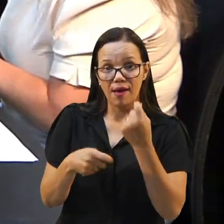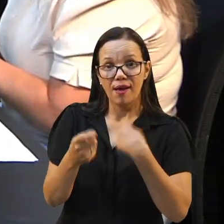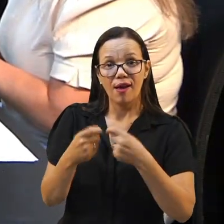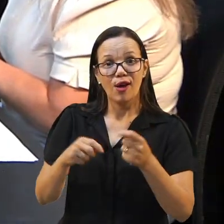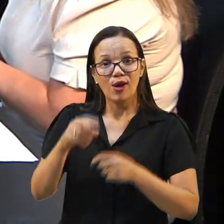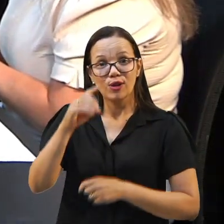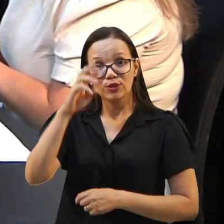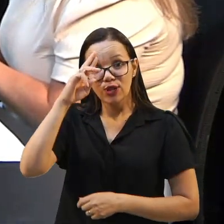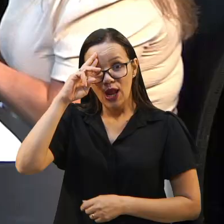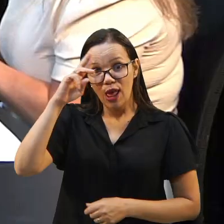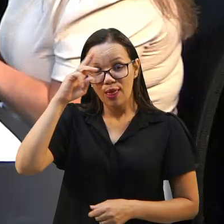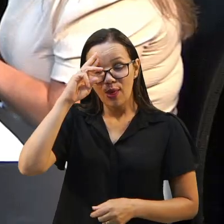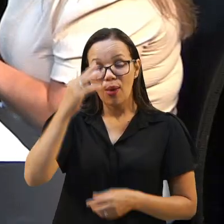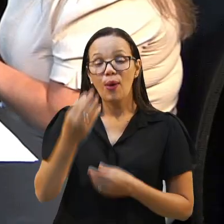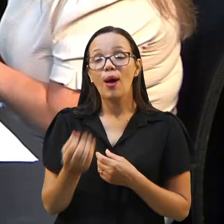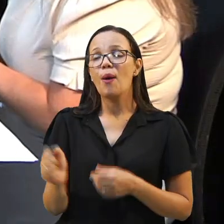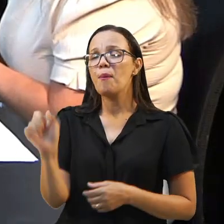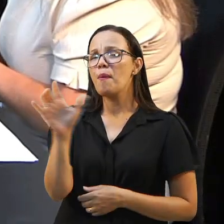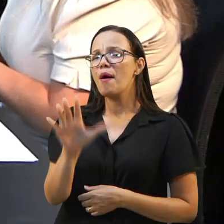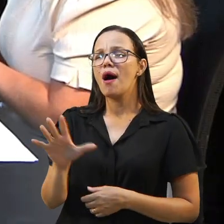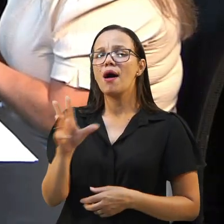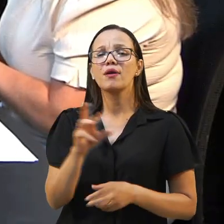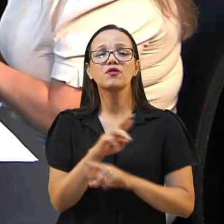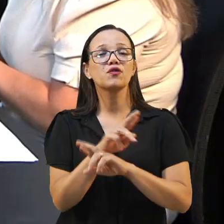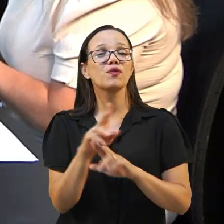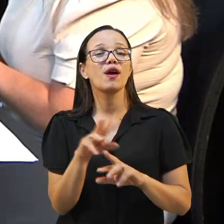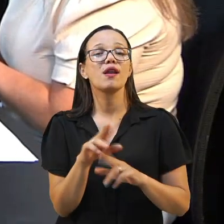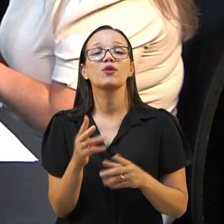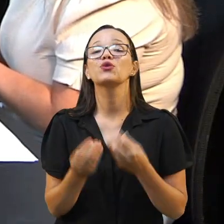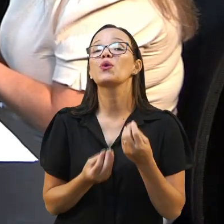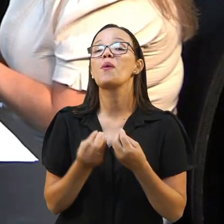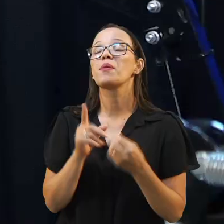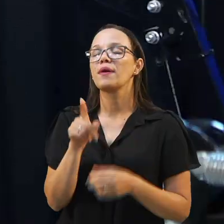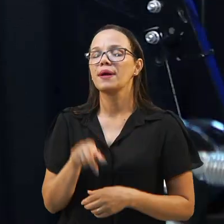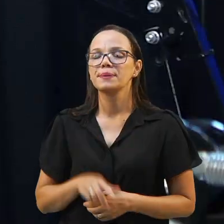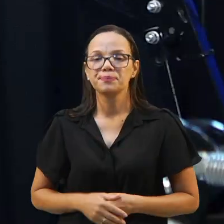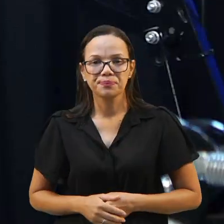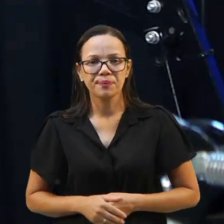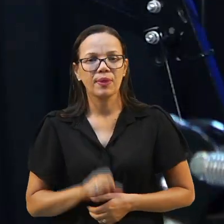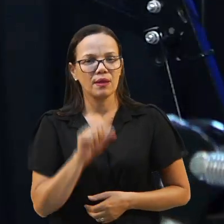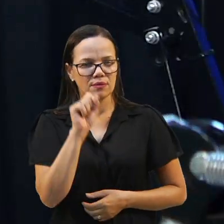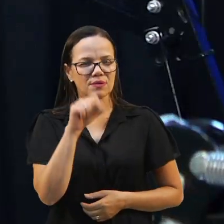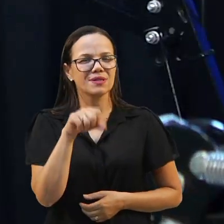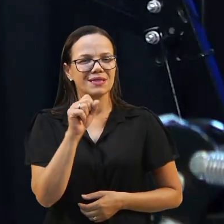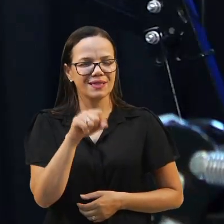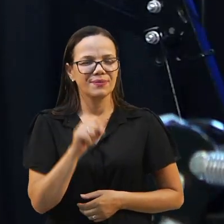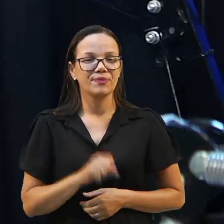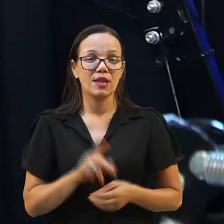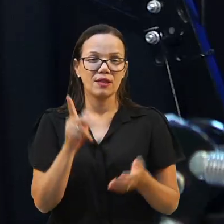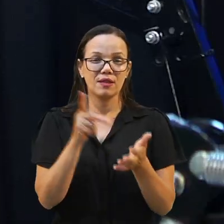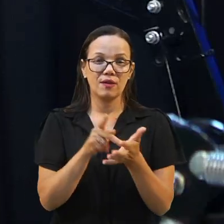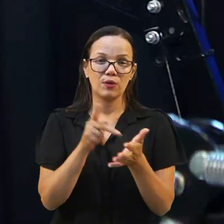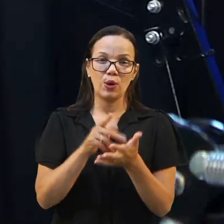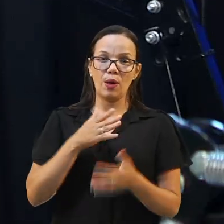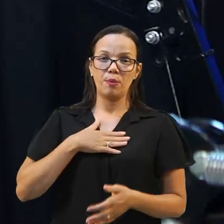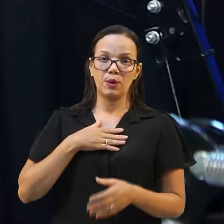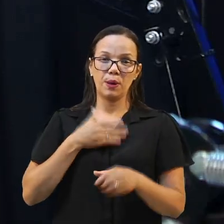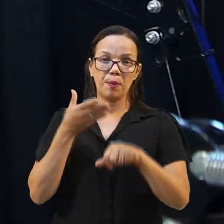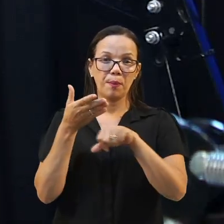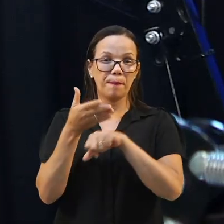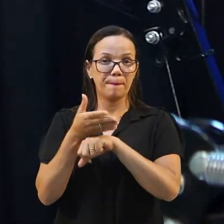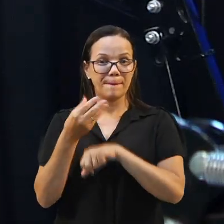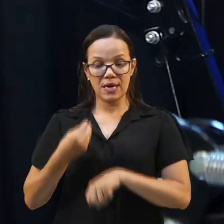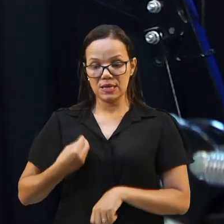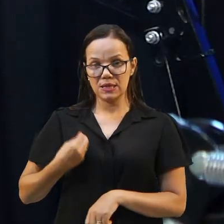professor? Uma área totalmente diferente, né? É totalmente diferente. Na verdade, a minha presença no Grupo Luta